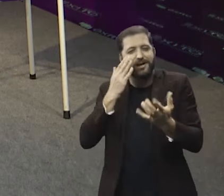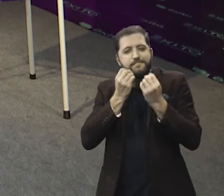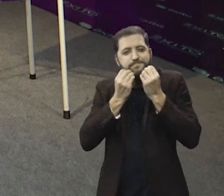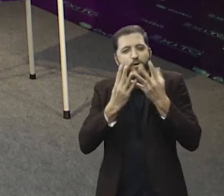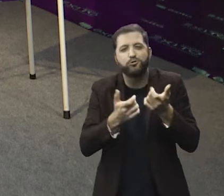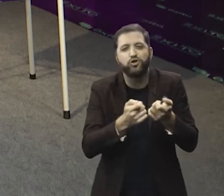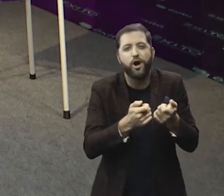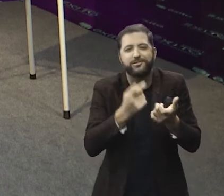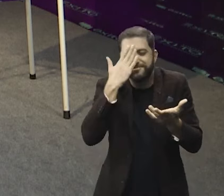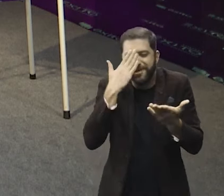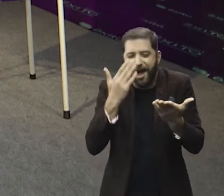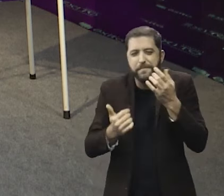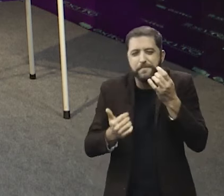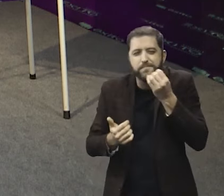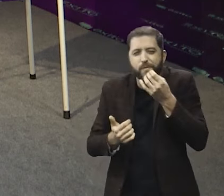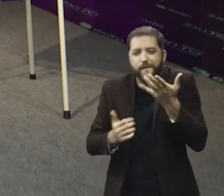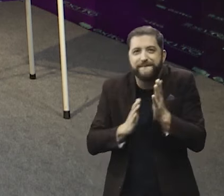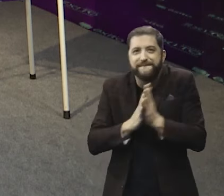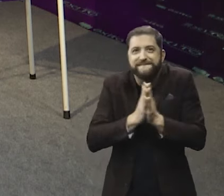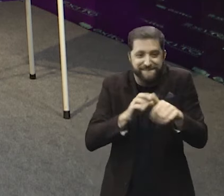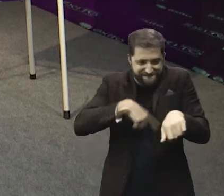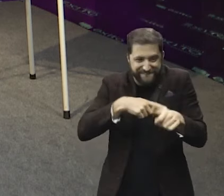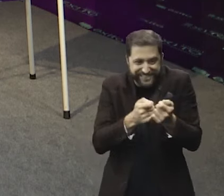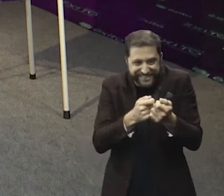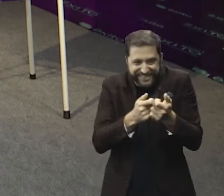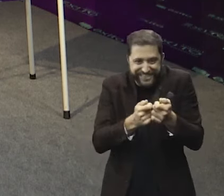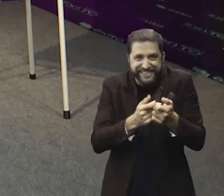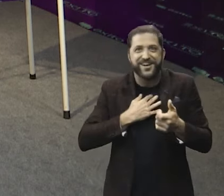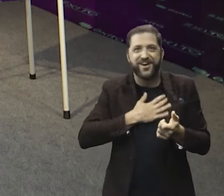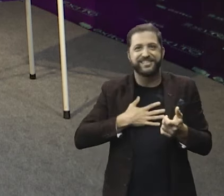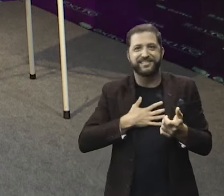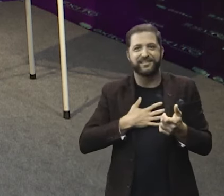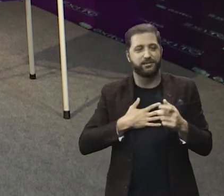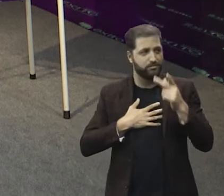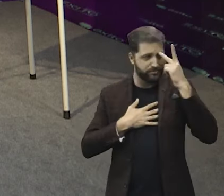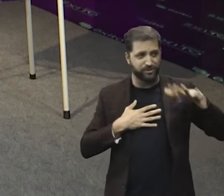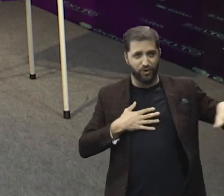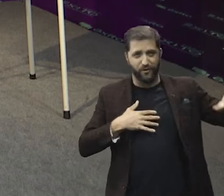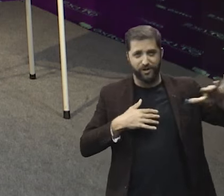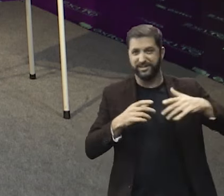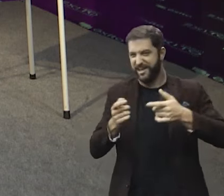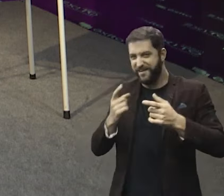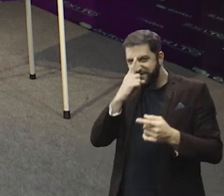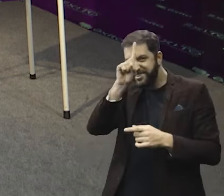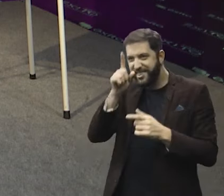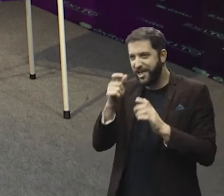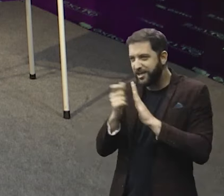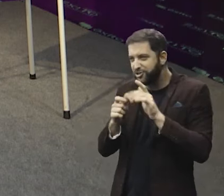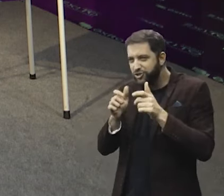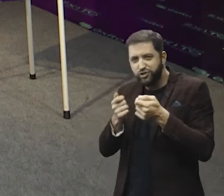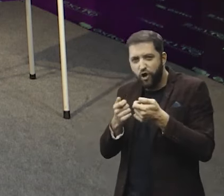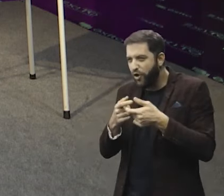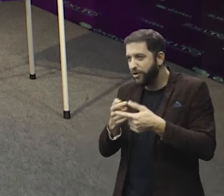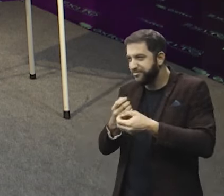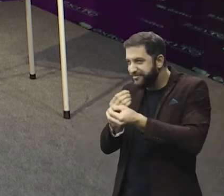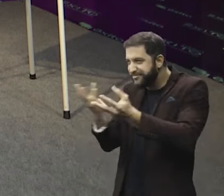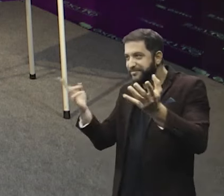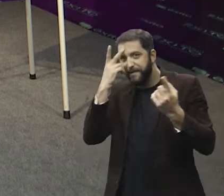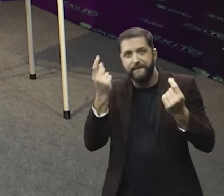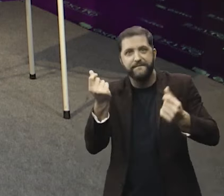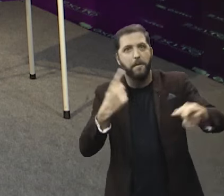joguinho Por que que as pessoas que jogam ganham tanto dinheiro né os os os criadores de jogos porque aquele trem